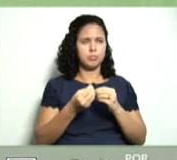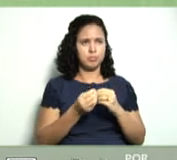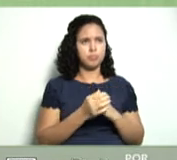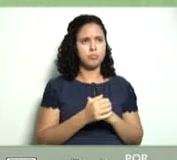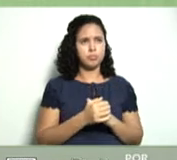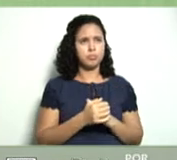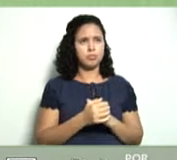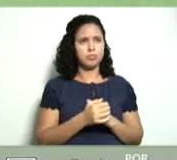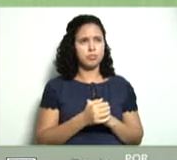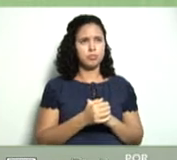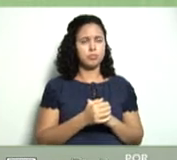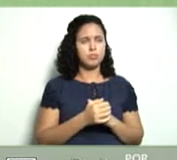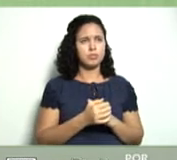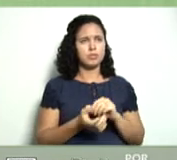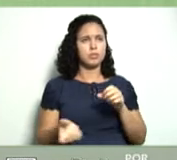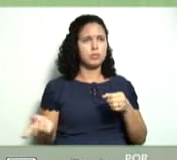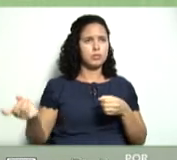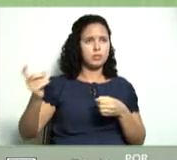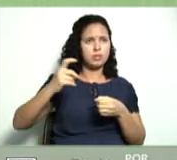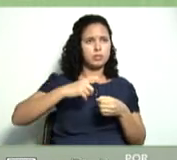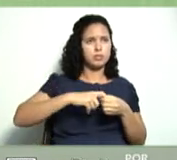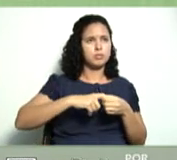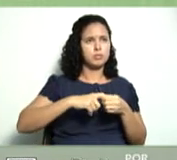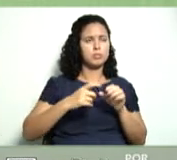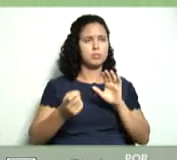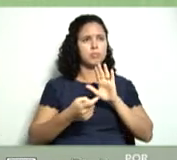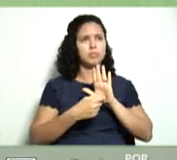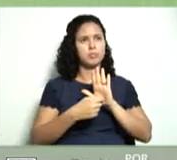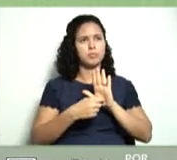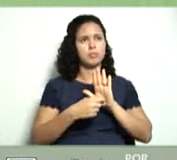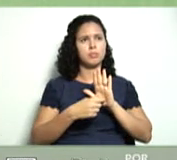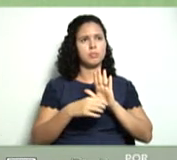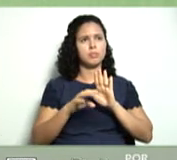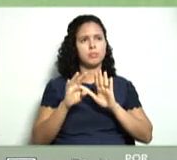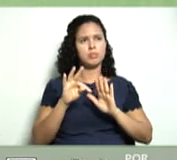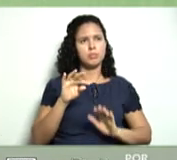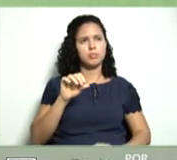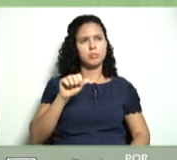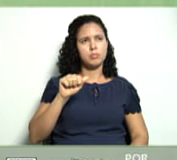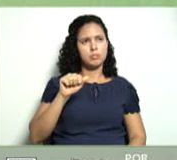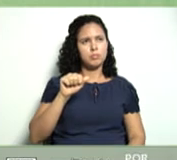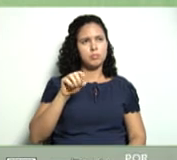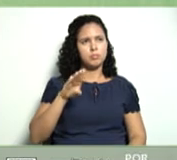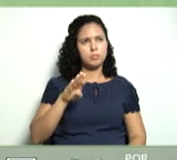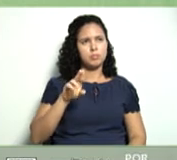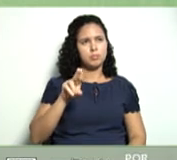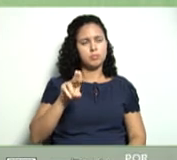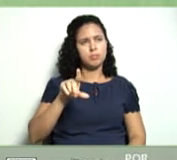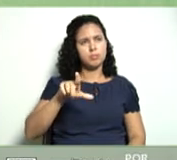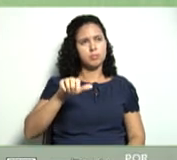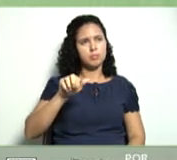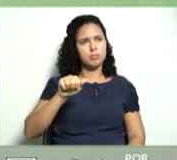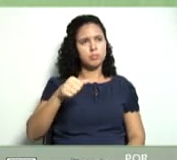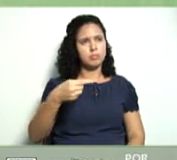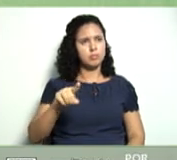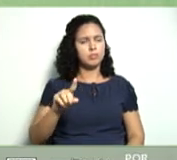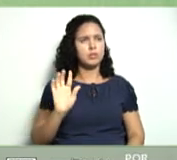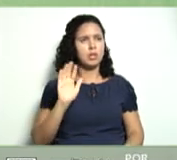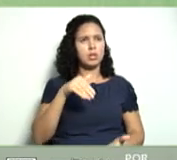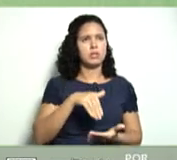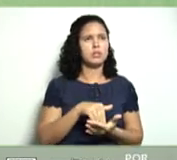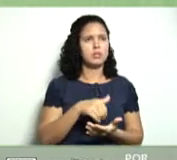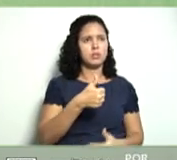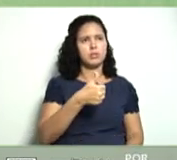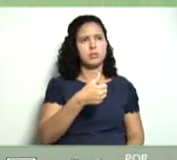vou retornar o mesmo procedimento a tabulação e vou colocar alta eu quero que vá até o